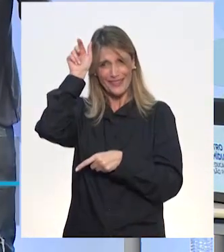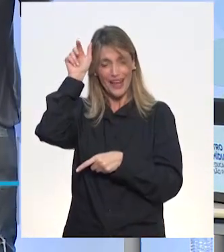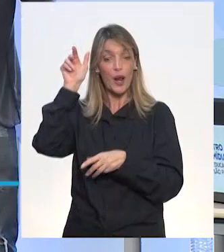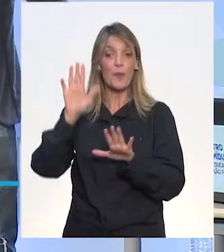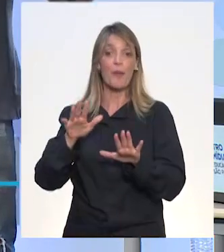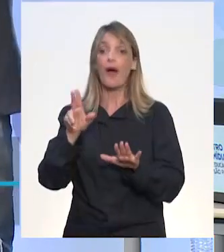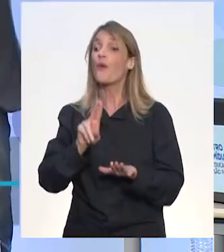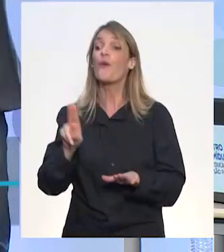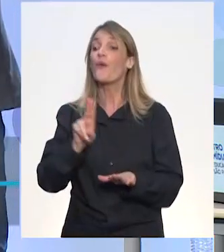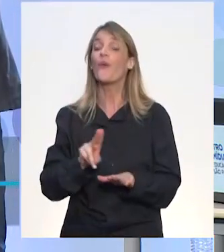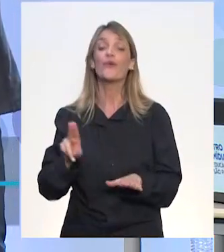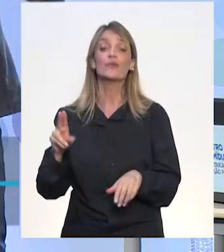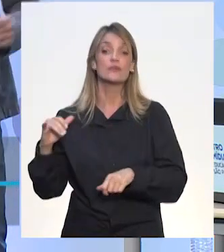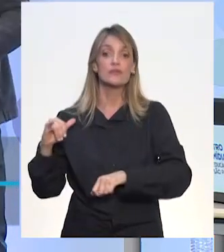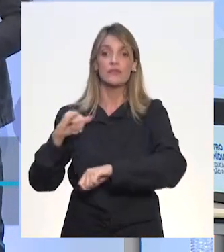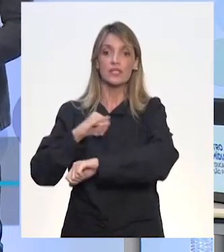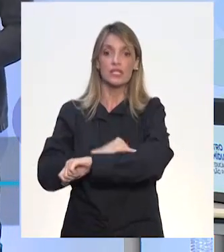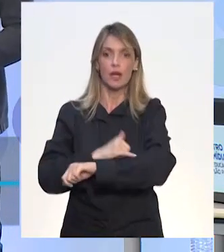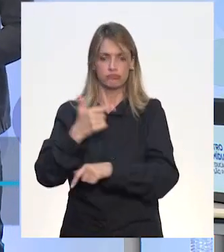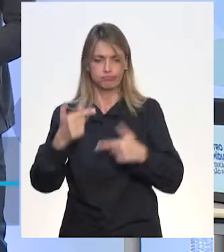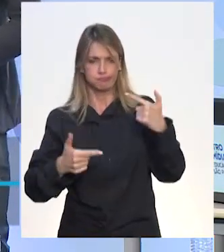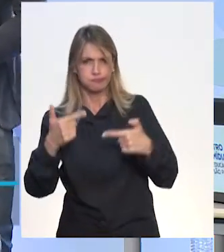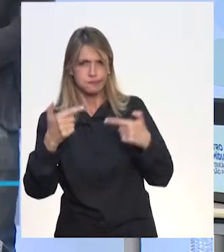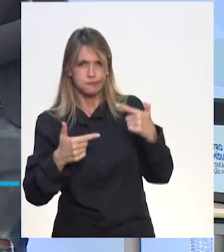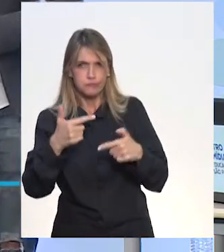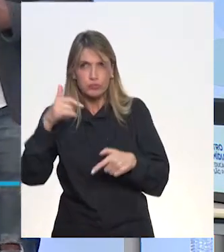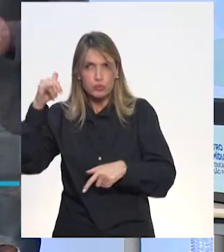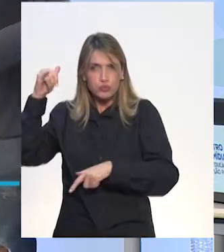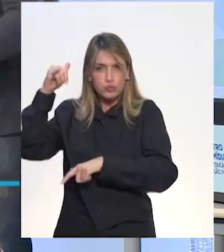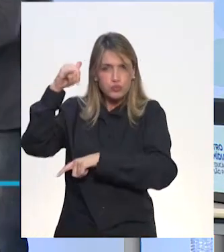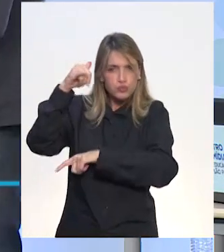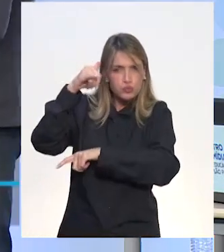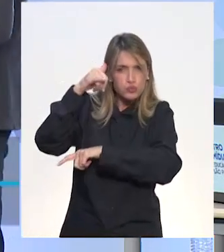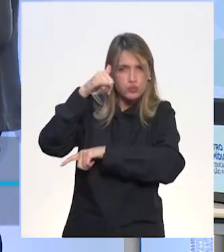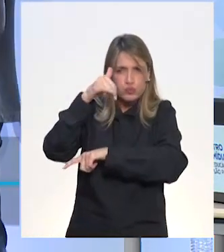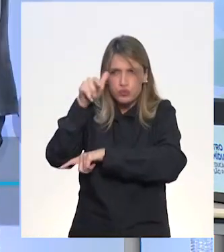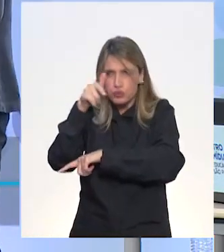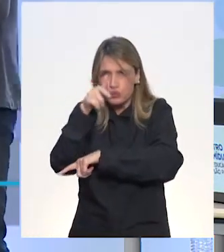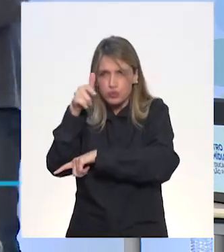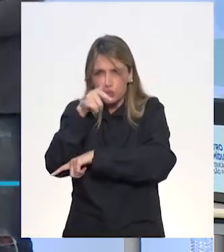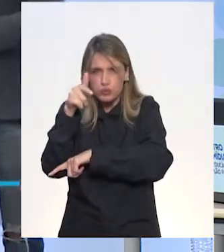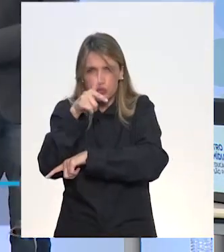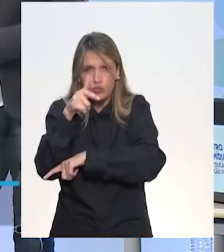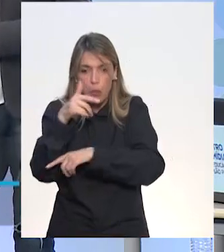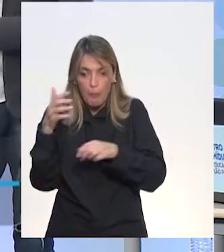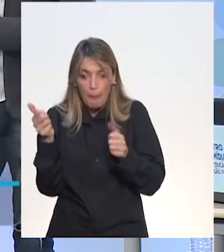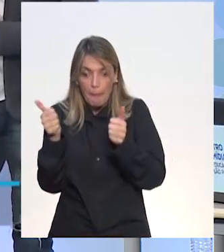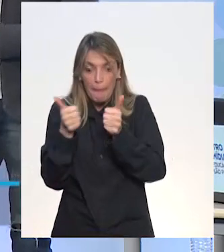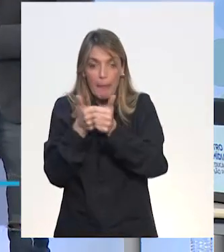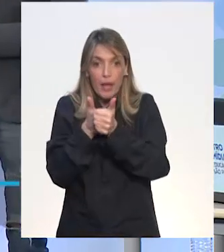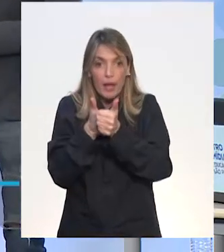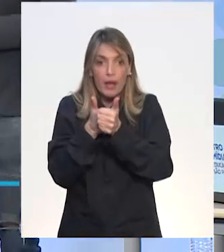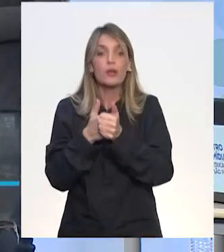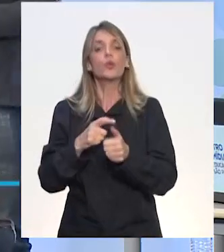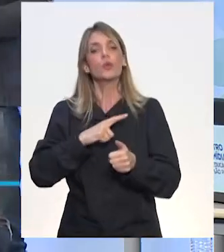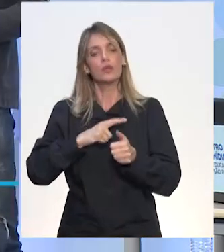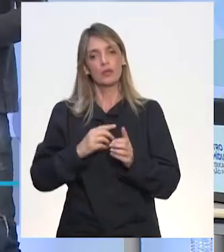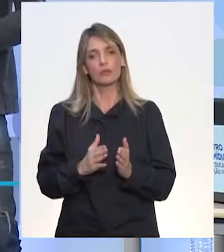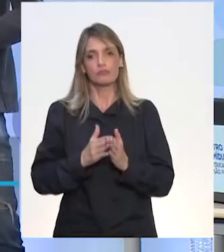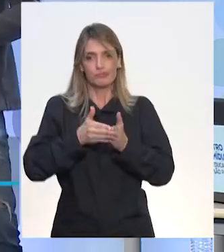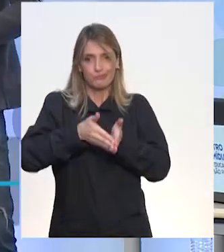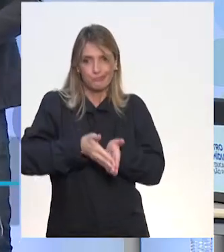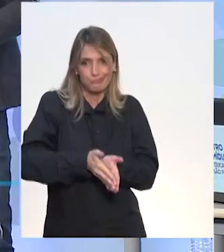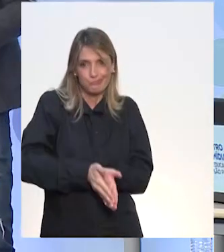usar o avião, e as batalhas acontecem em nível aéreo, quase que corpo a corpo. Nós temos aqui o submarino